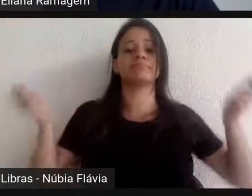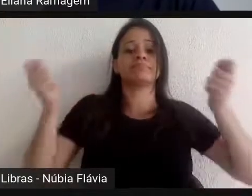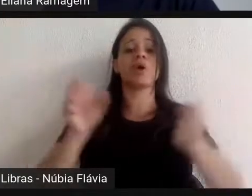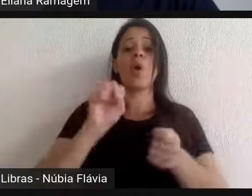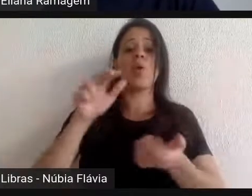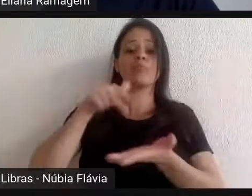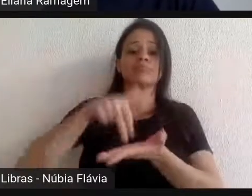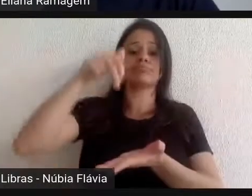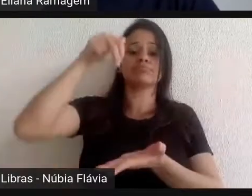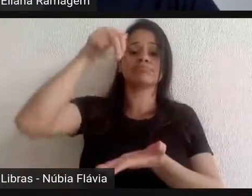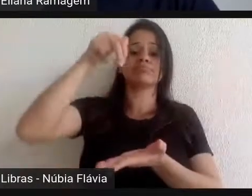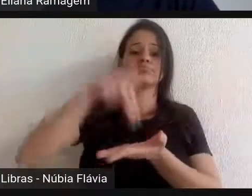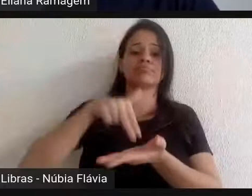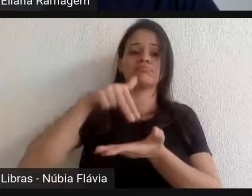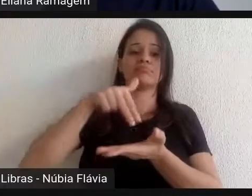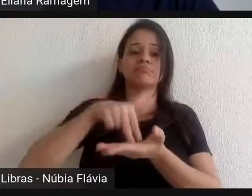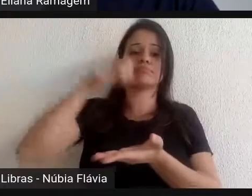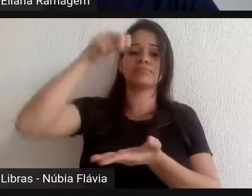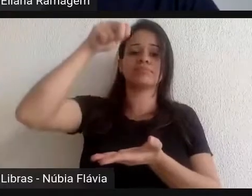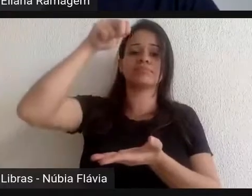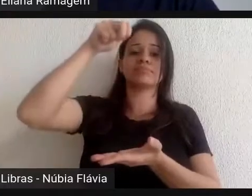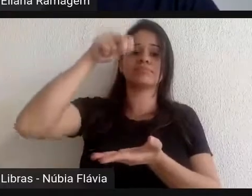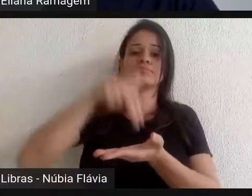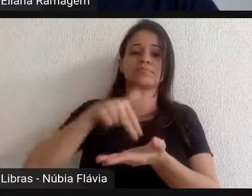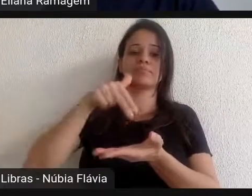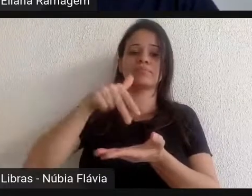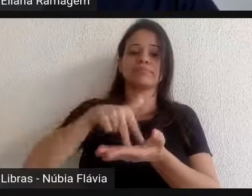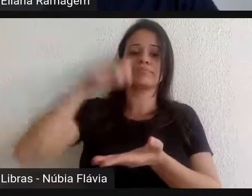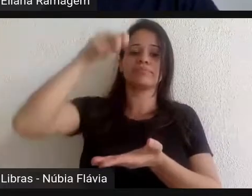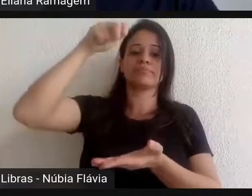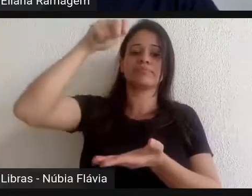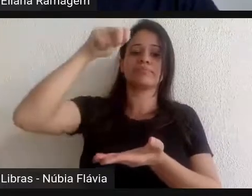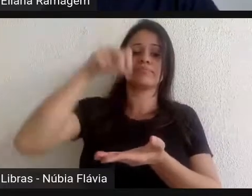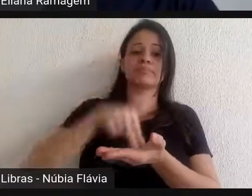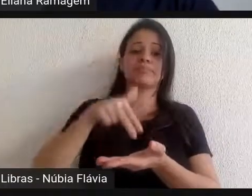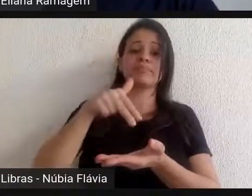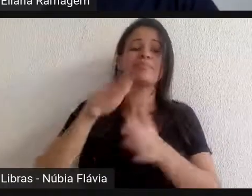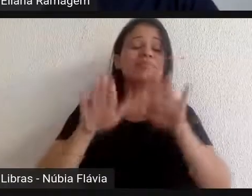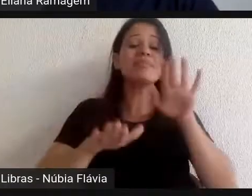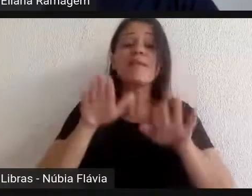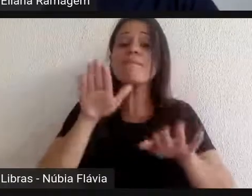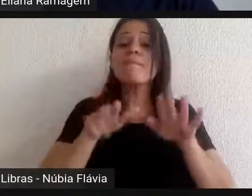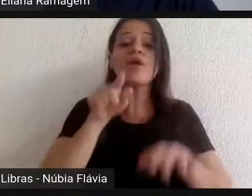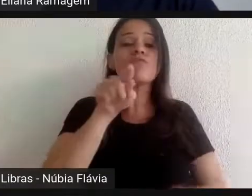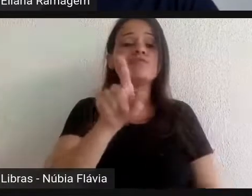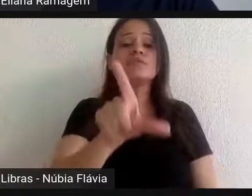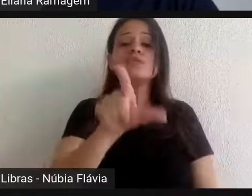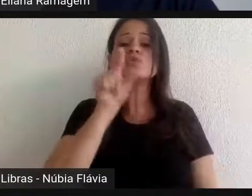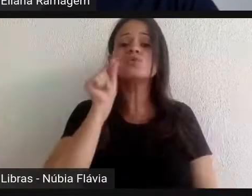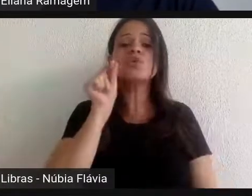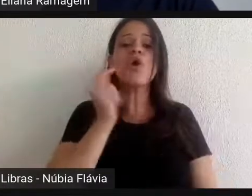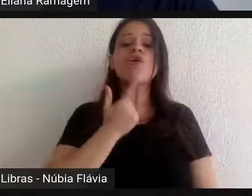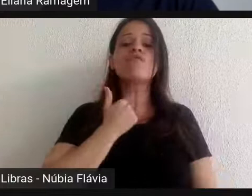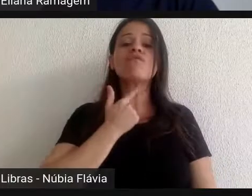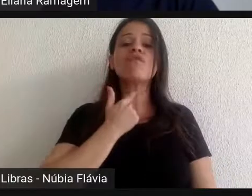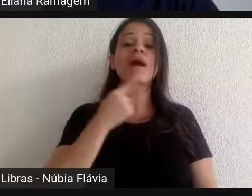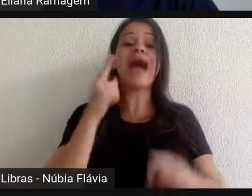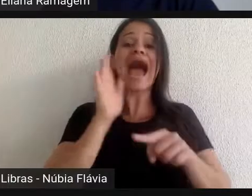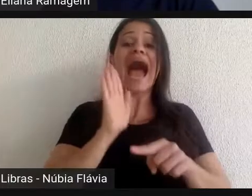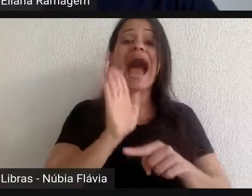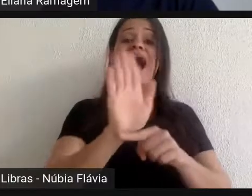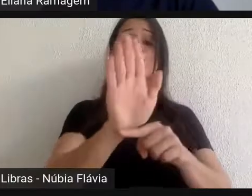saltitos, você pode utilizar várias outras condições que tragam o teu coração a